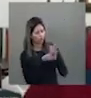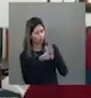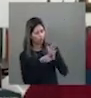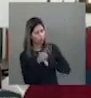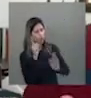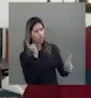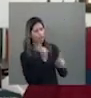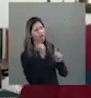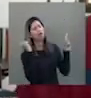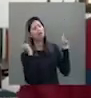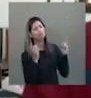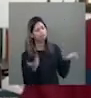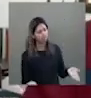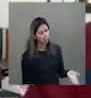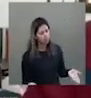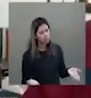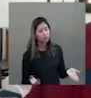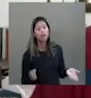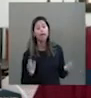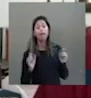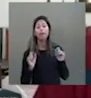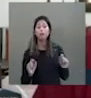inquérito. Inquérito é isso aqui.